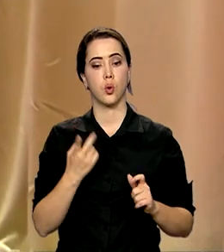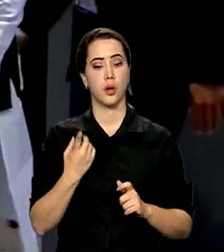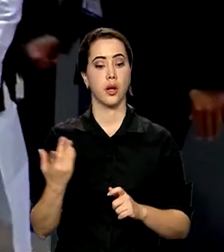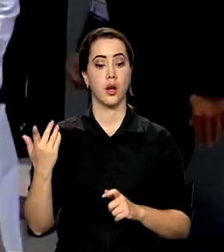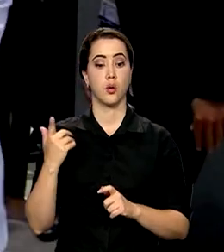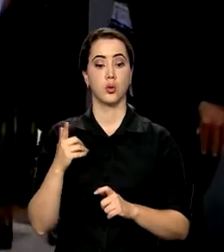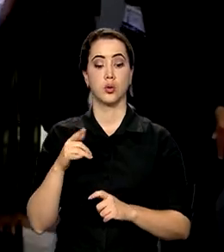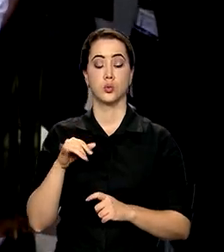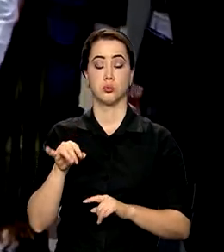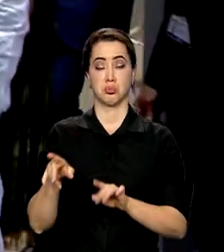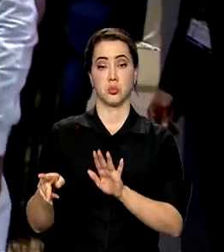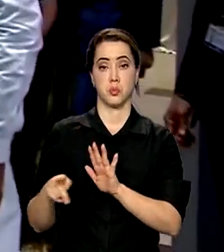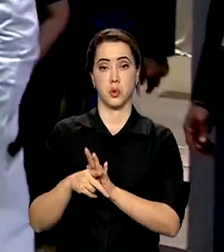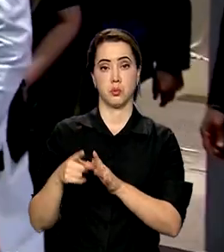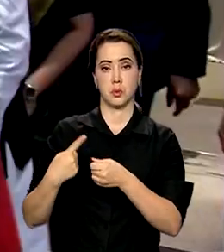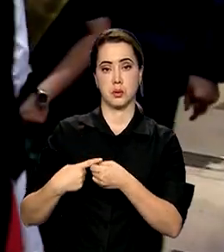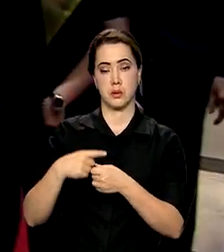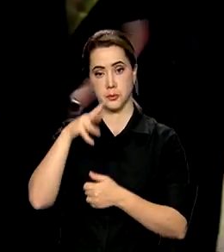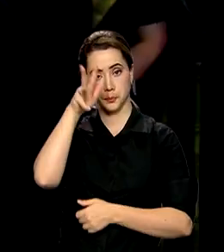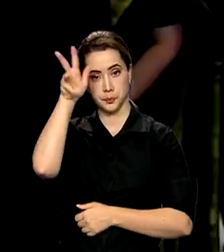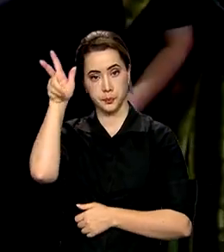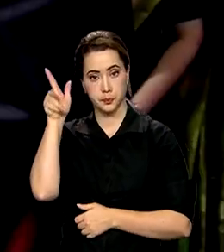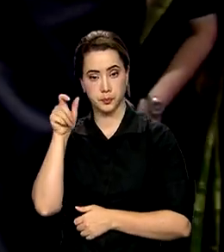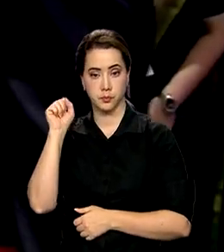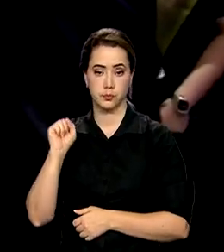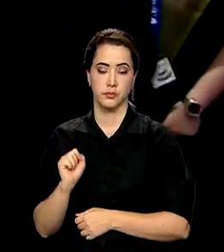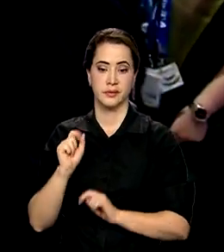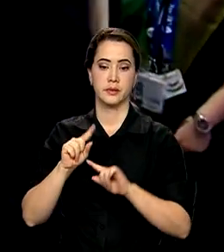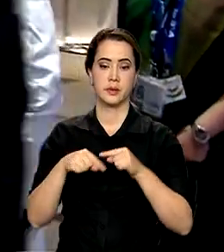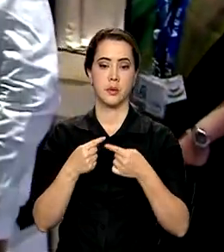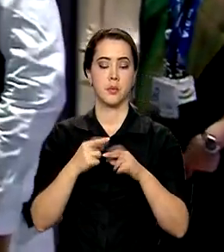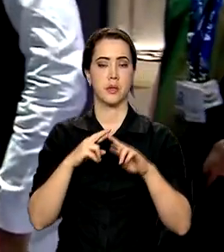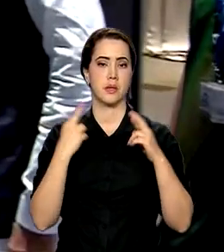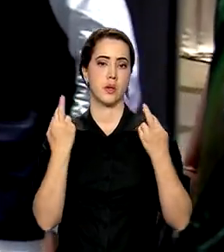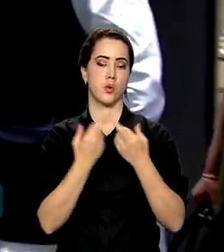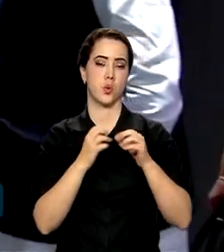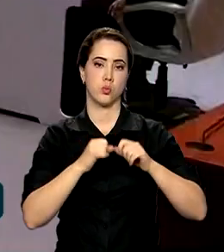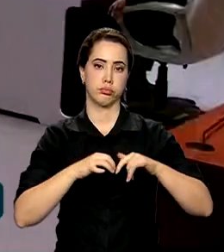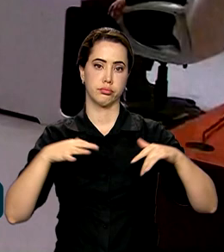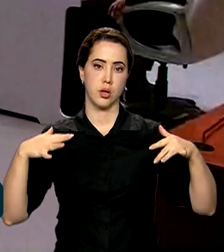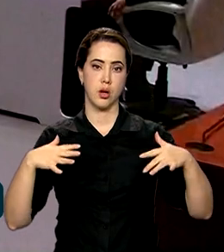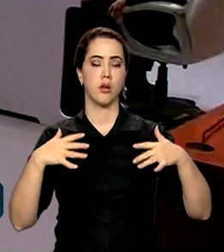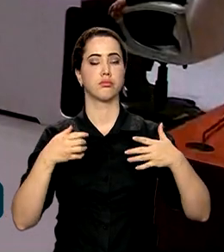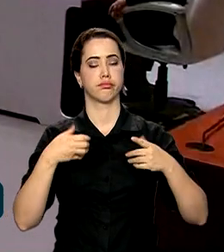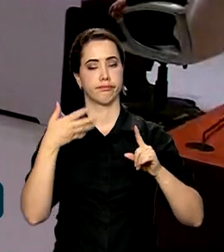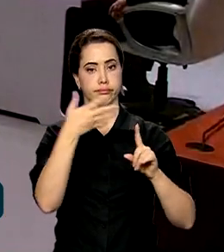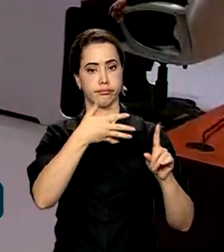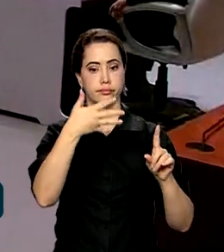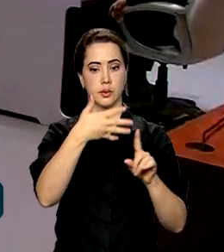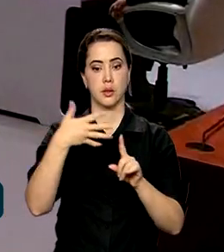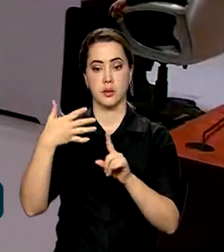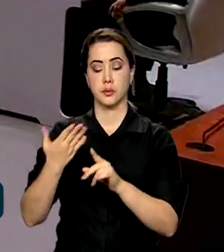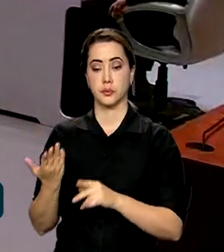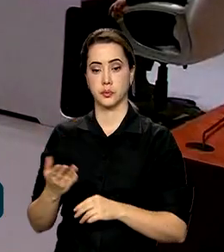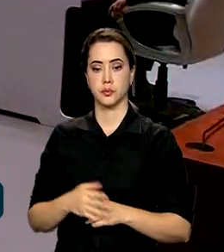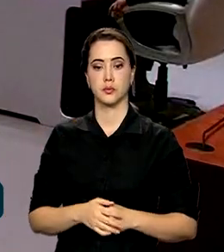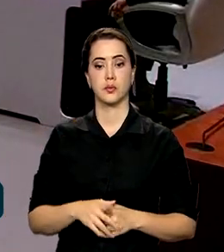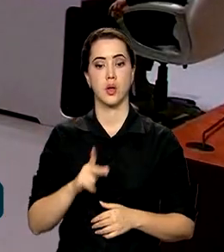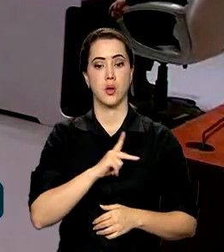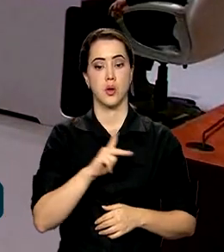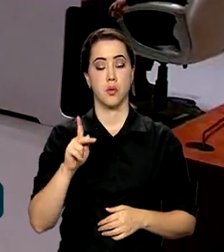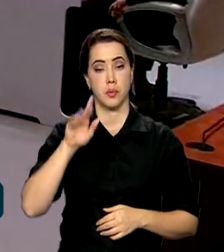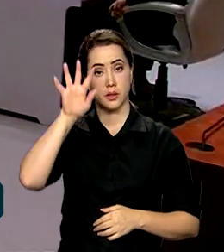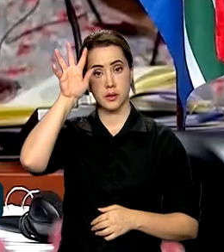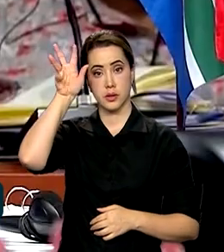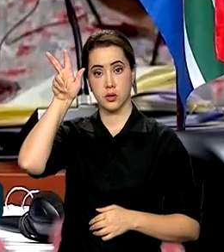Joanesburgo. Depois, eles participaram da sessão ampliada, onde os líderes discursaram. Anfitrião do evento, o presidente da